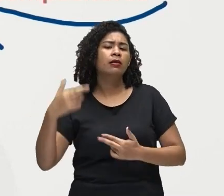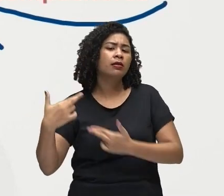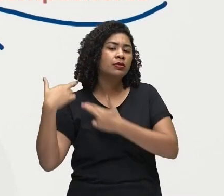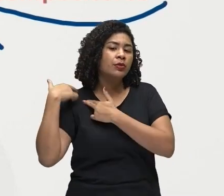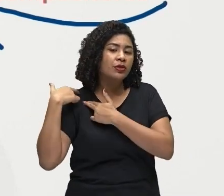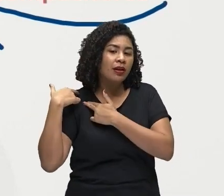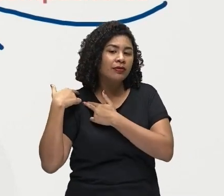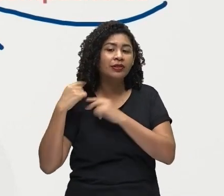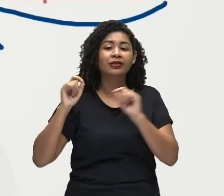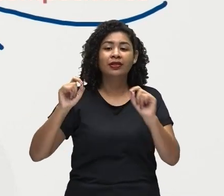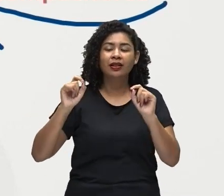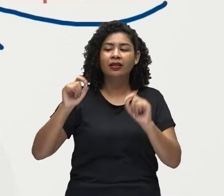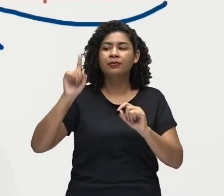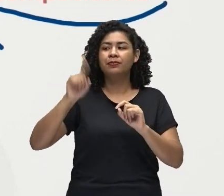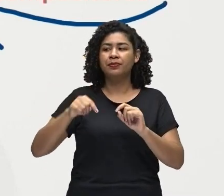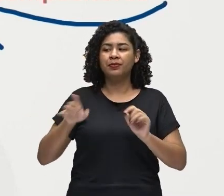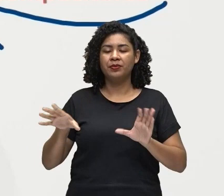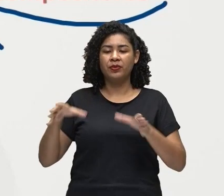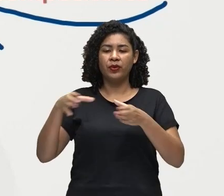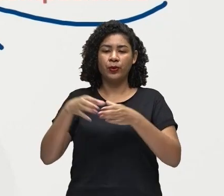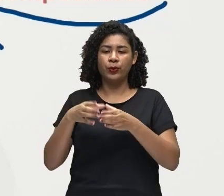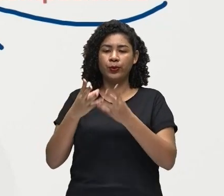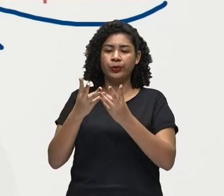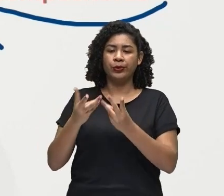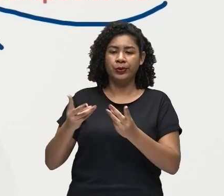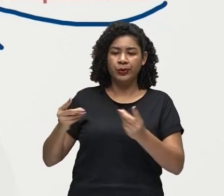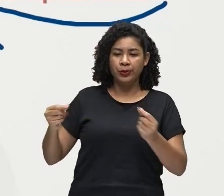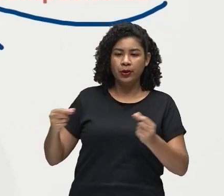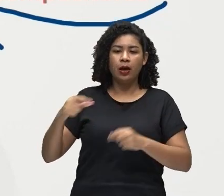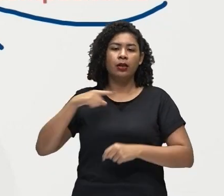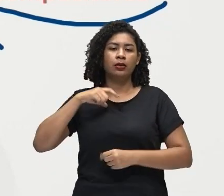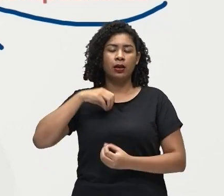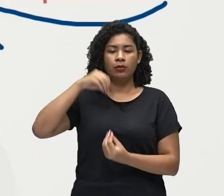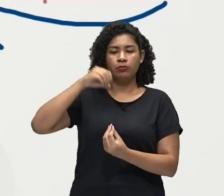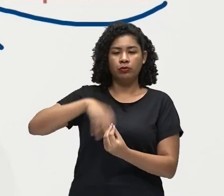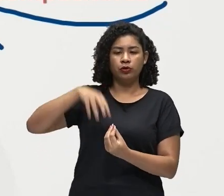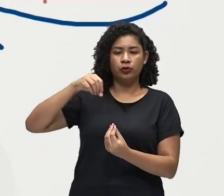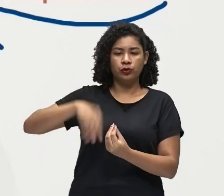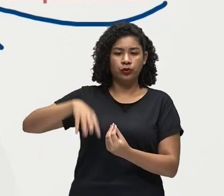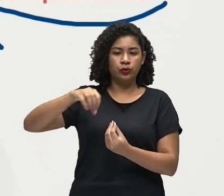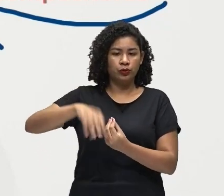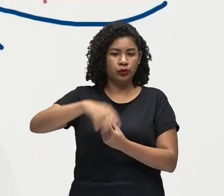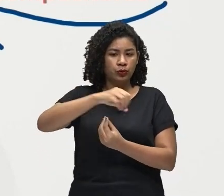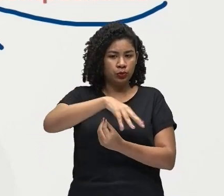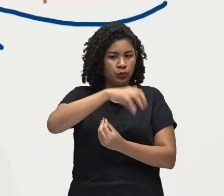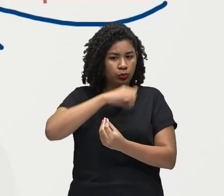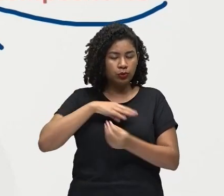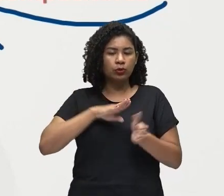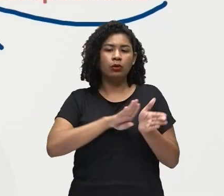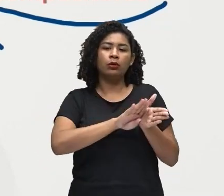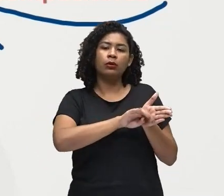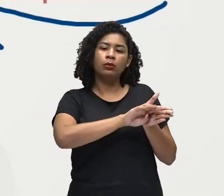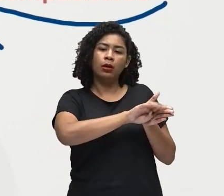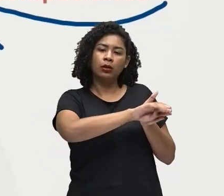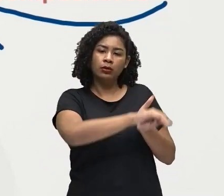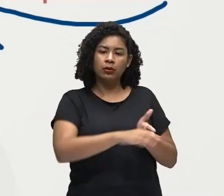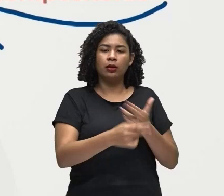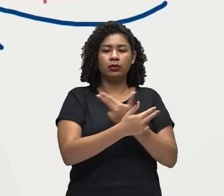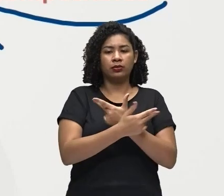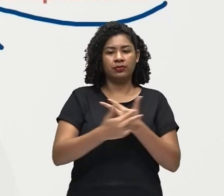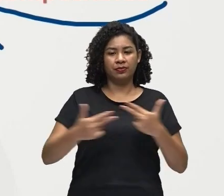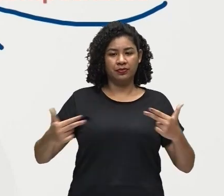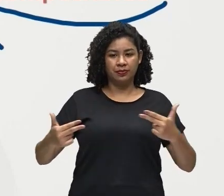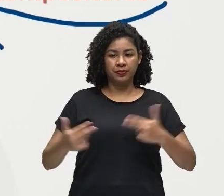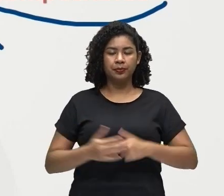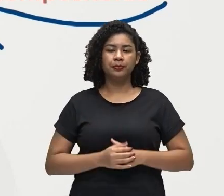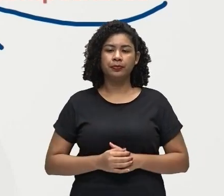decompositores. A gente tem aí algumas espécies de fungos, né? Bactérias que vão atuar nessa decomposição, tá? Então